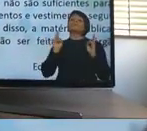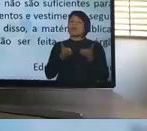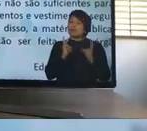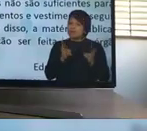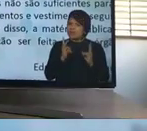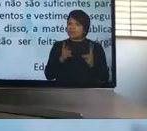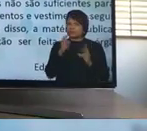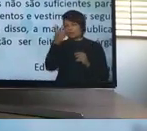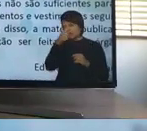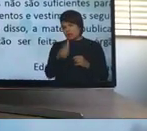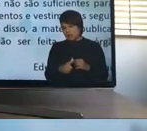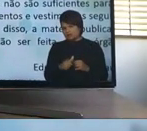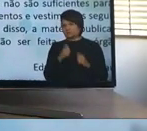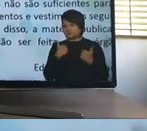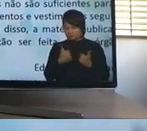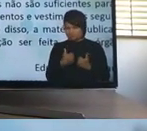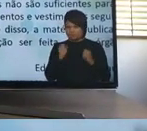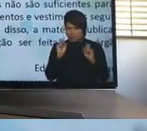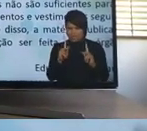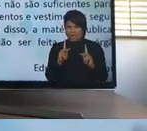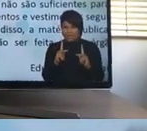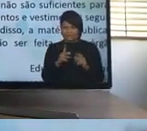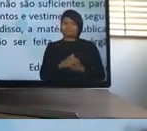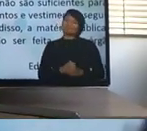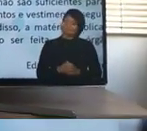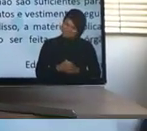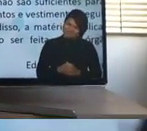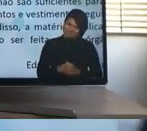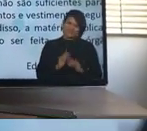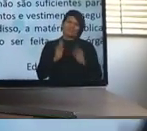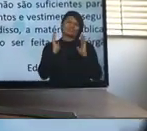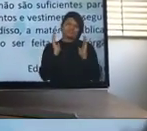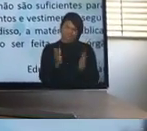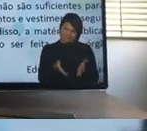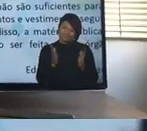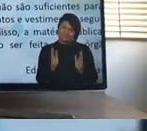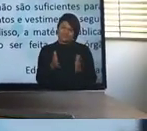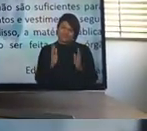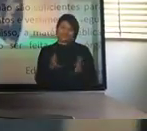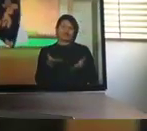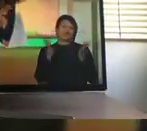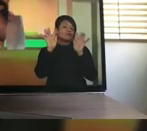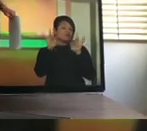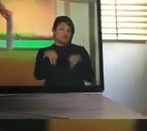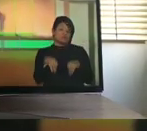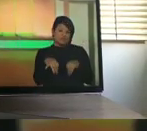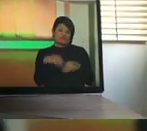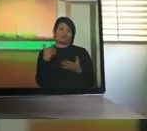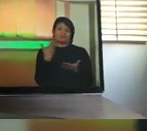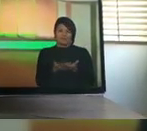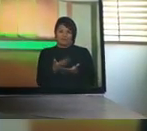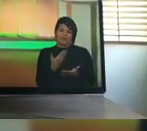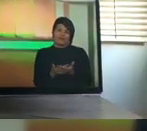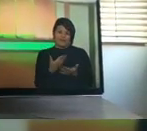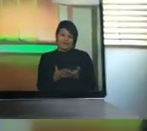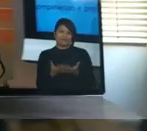análise de caso, ok? Gente, chegamos então ao final da nossa aula.